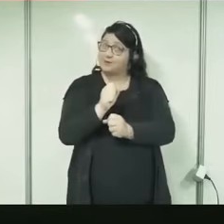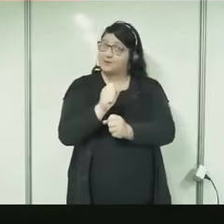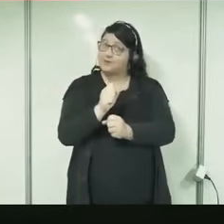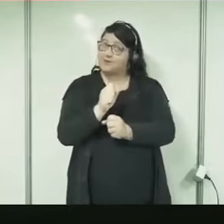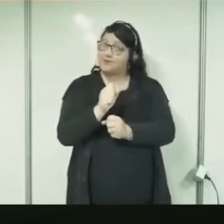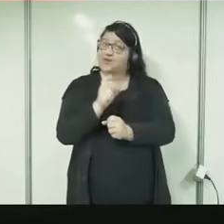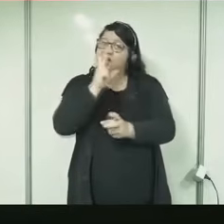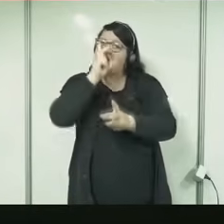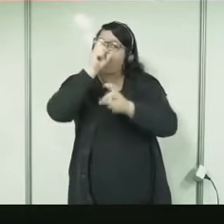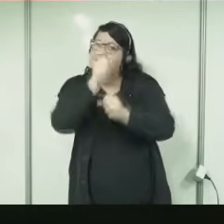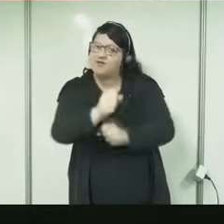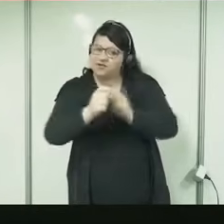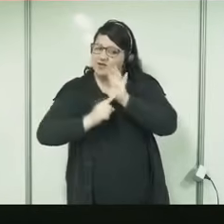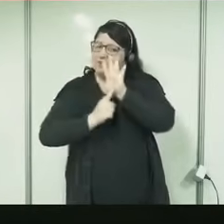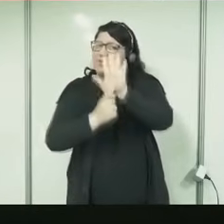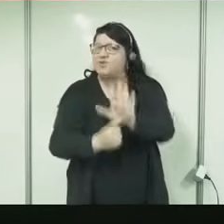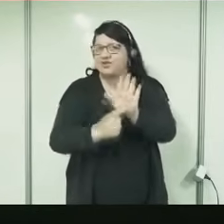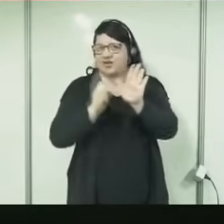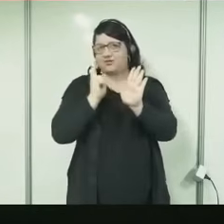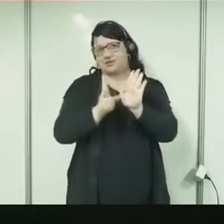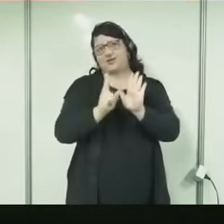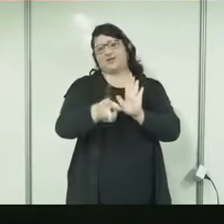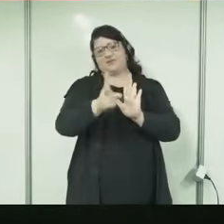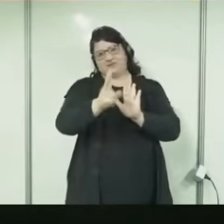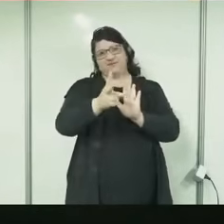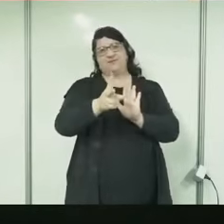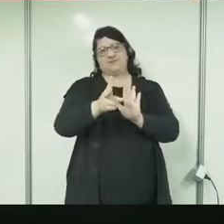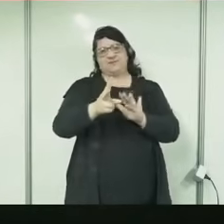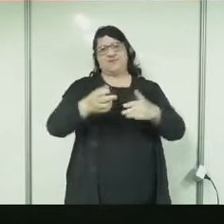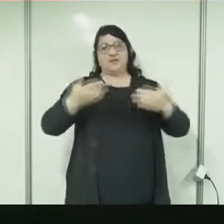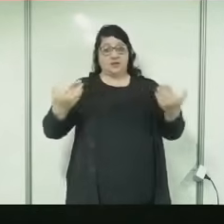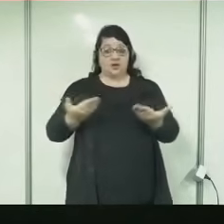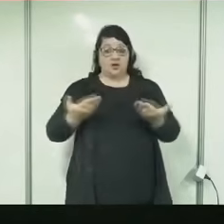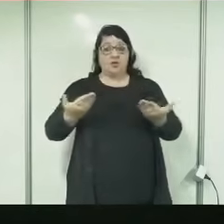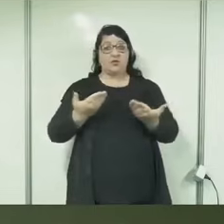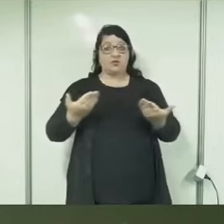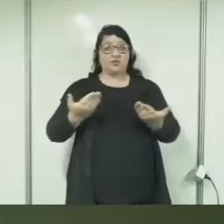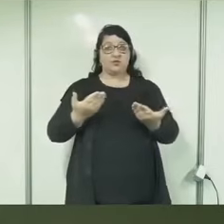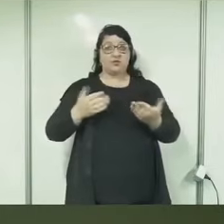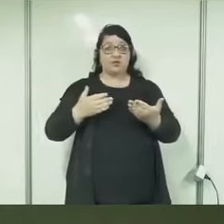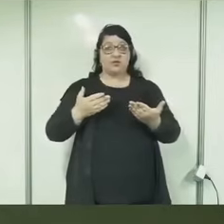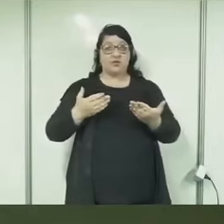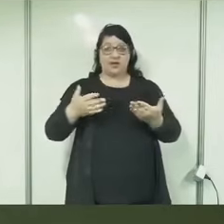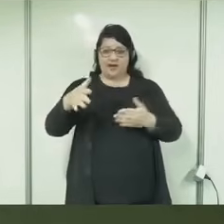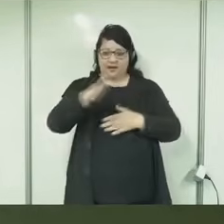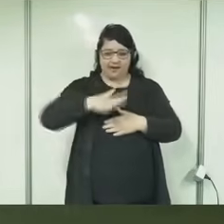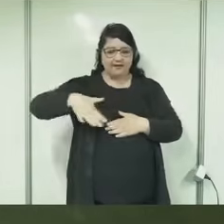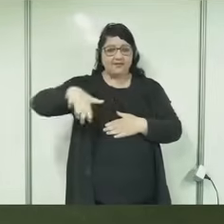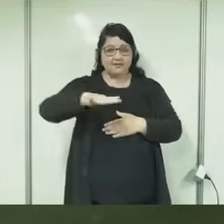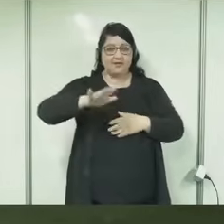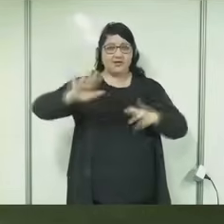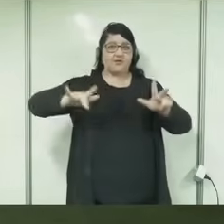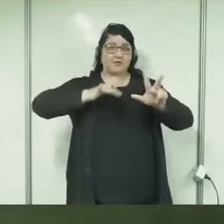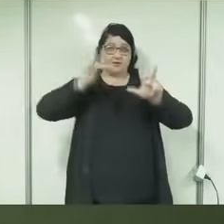aqui o Viva Jesus é um palco de católicos, de evangélicos, de várias